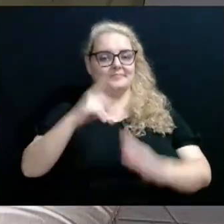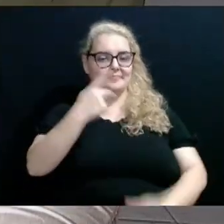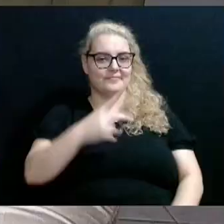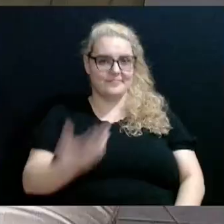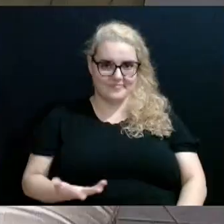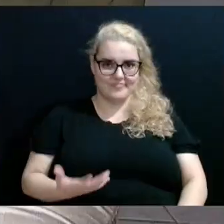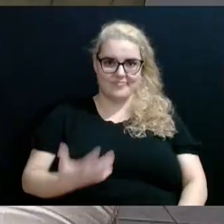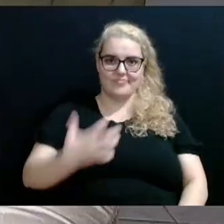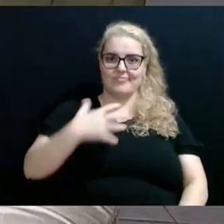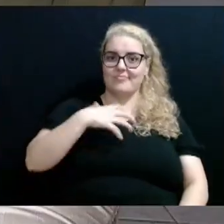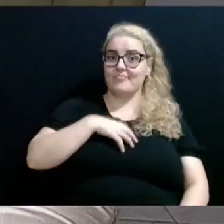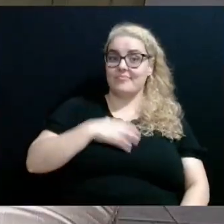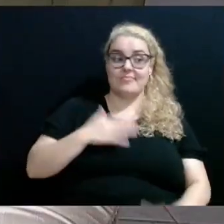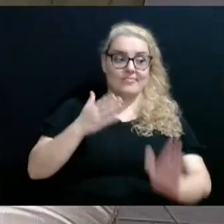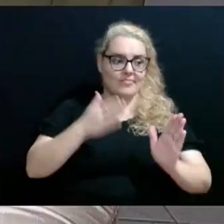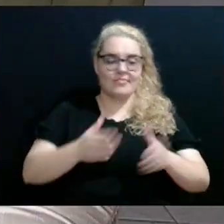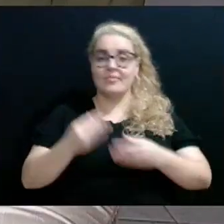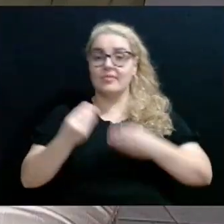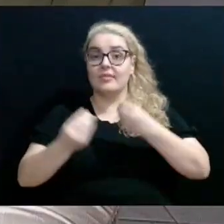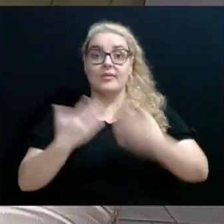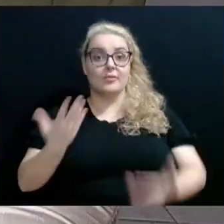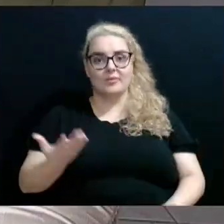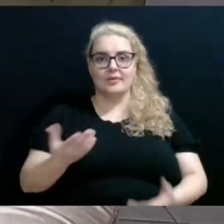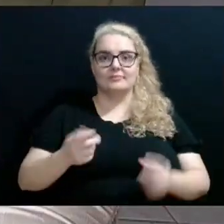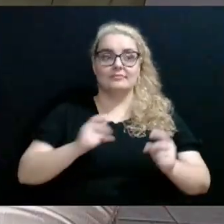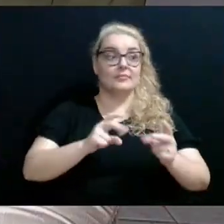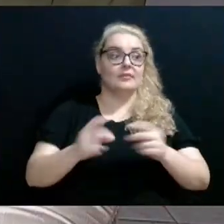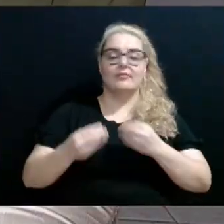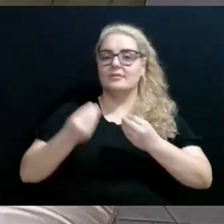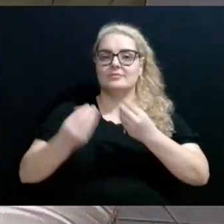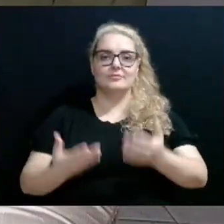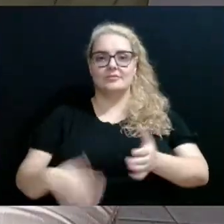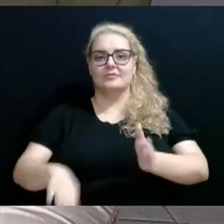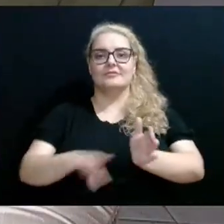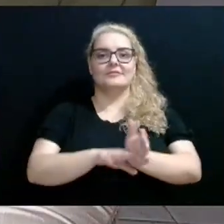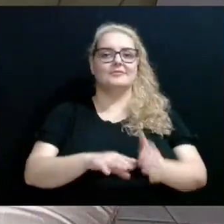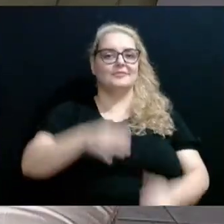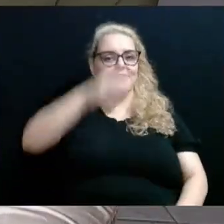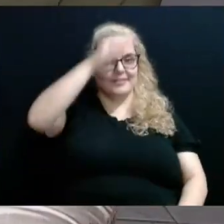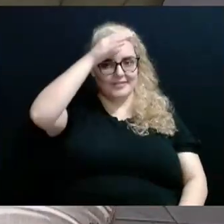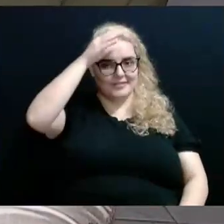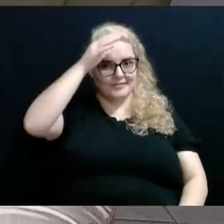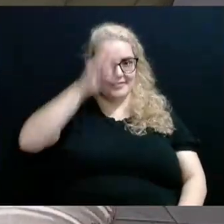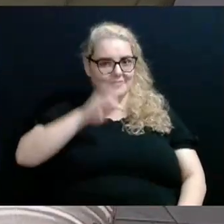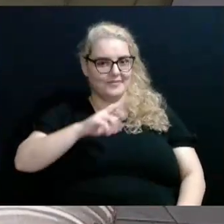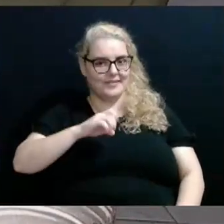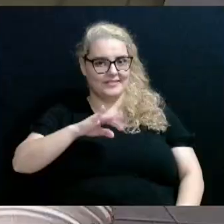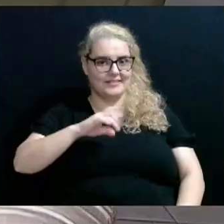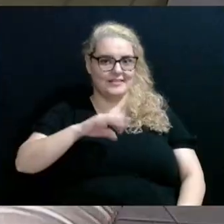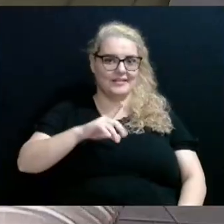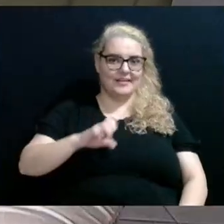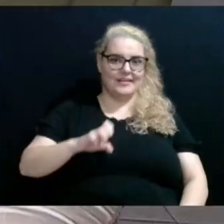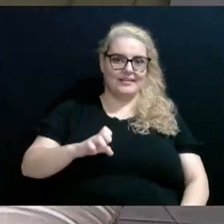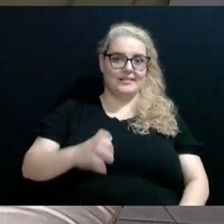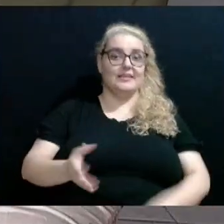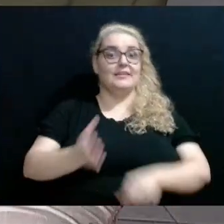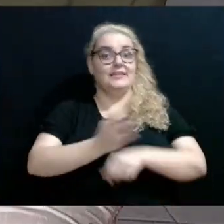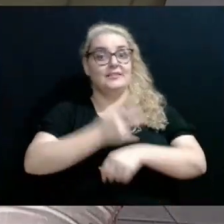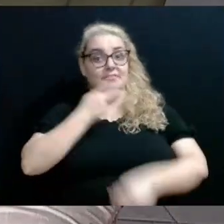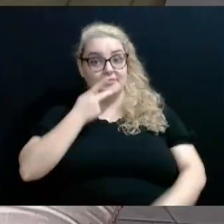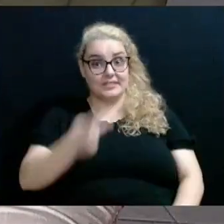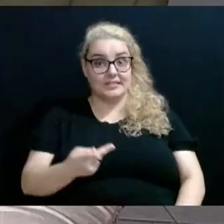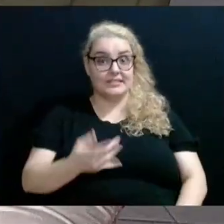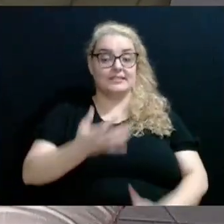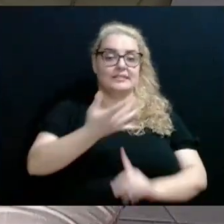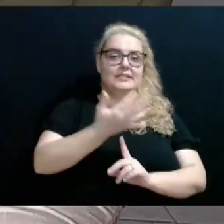essa produção, como ela vende, como ela chega até os clientes. Francilene, antes de você falar necessariamente das